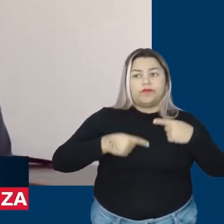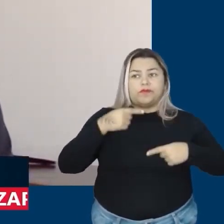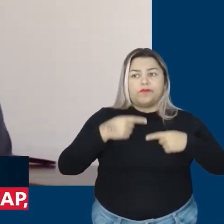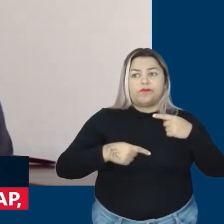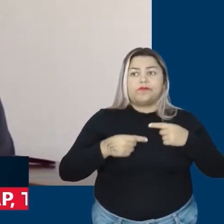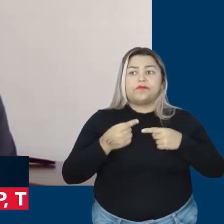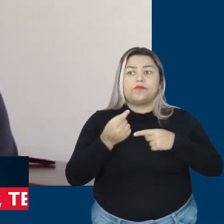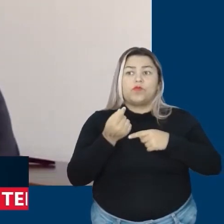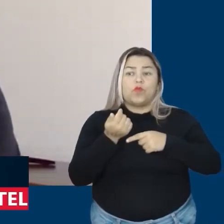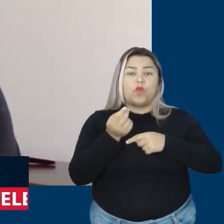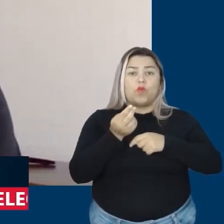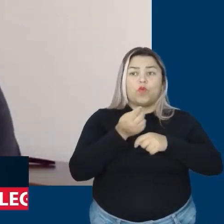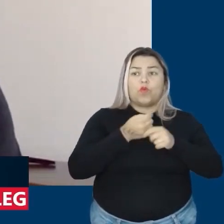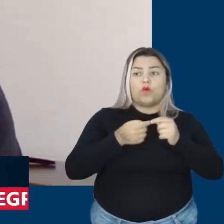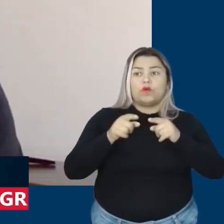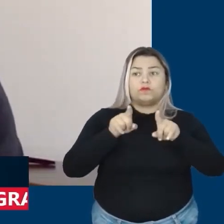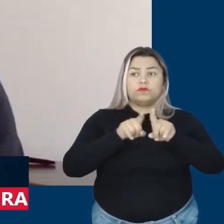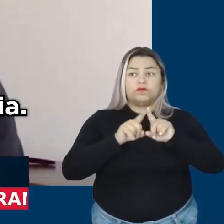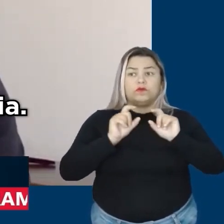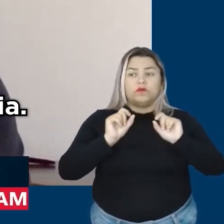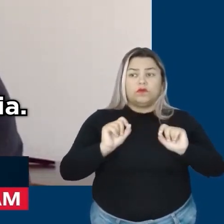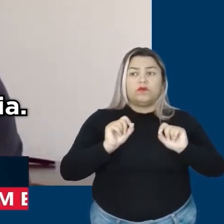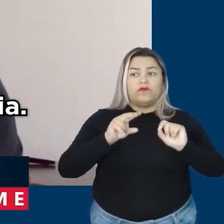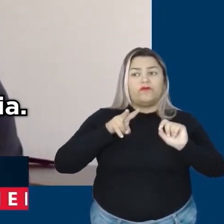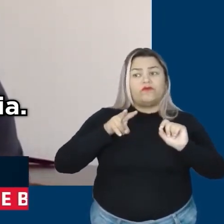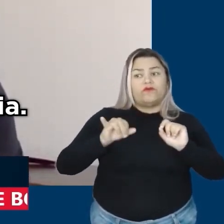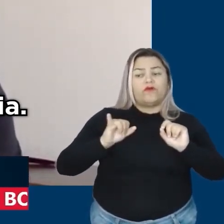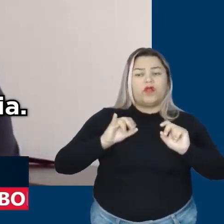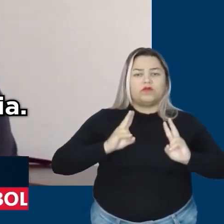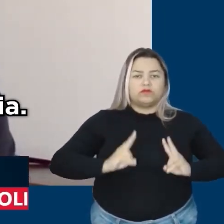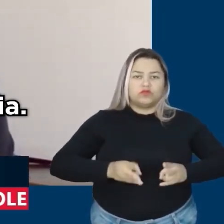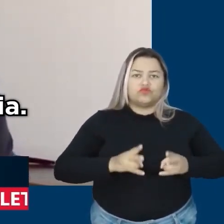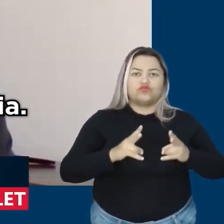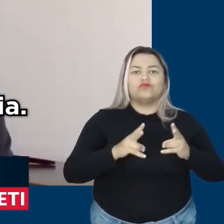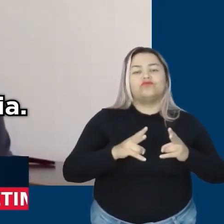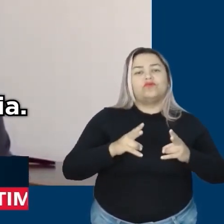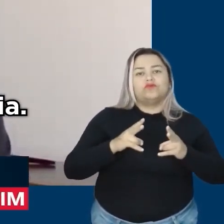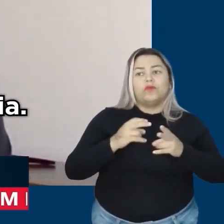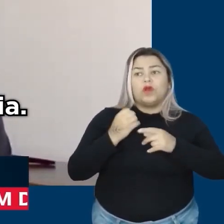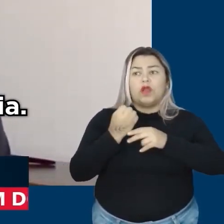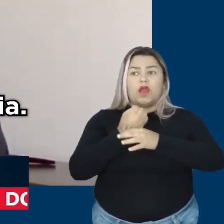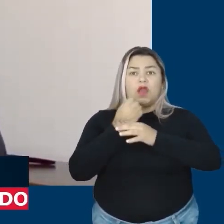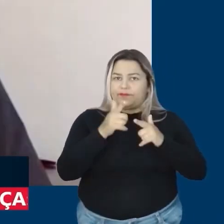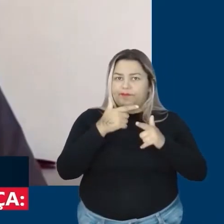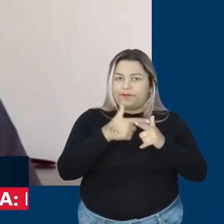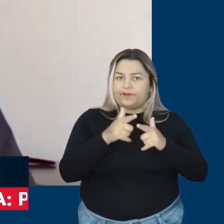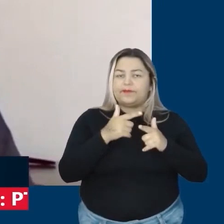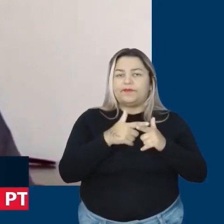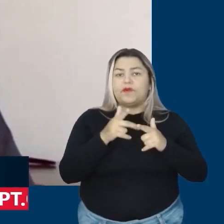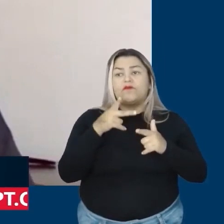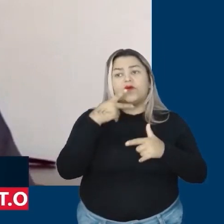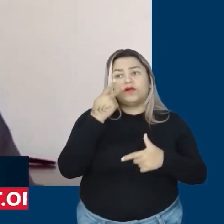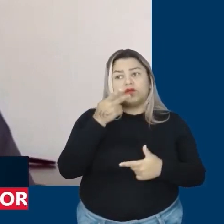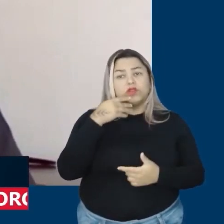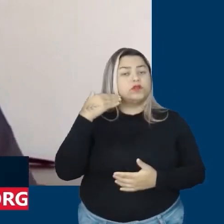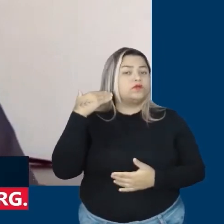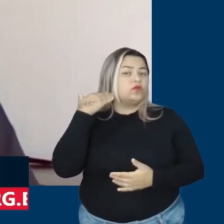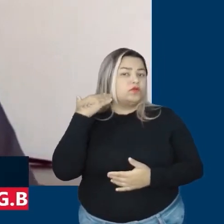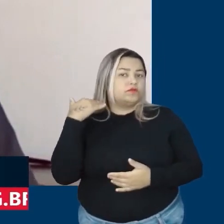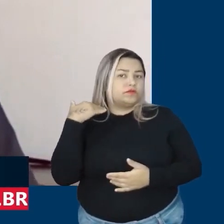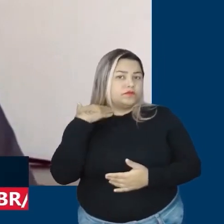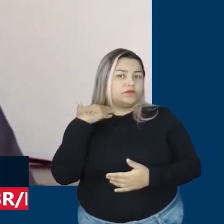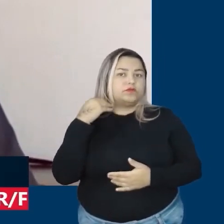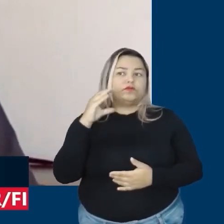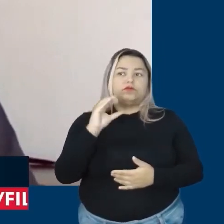muito contracionista. Vai continuar segurando a economia. Eu diria que o Banco Central do